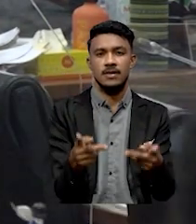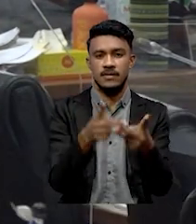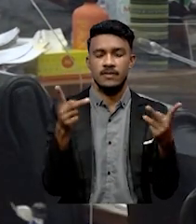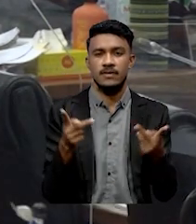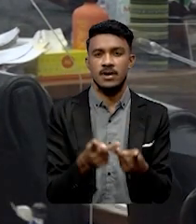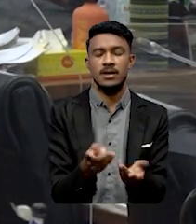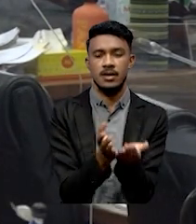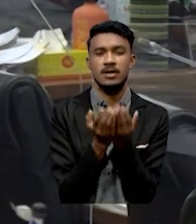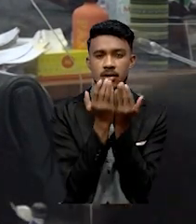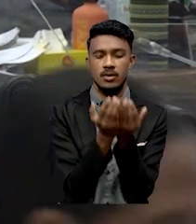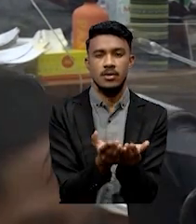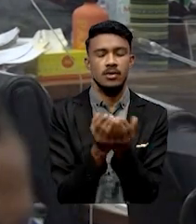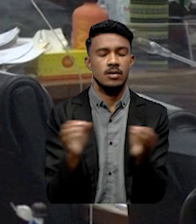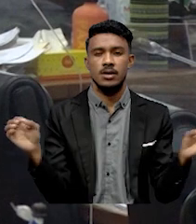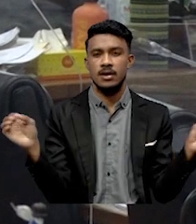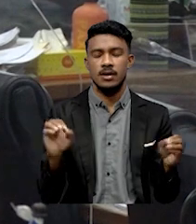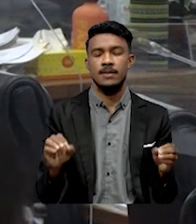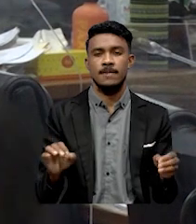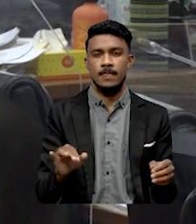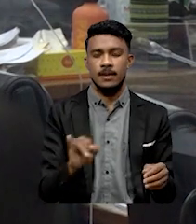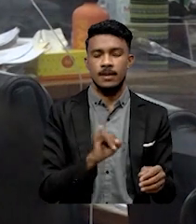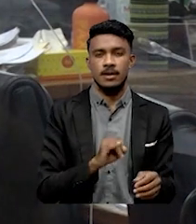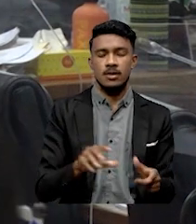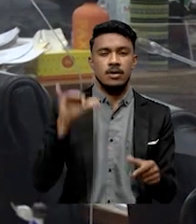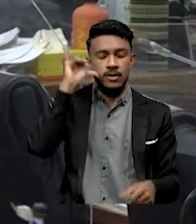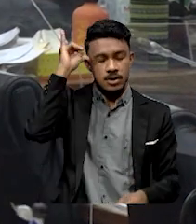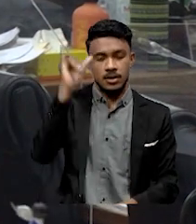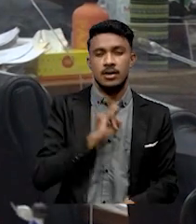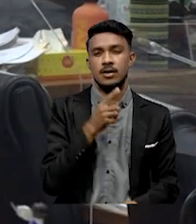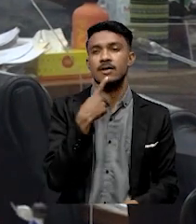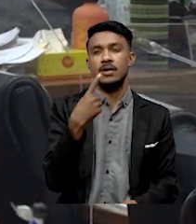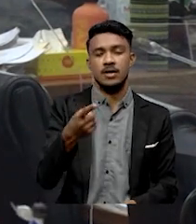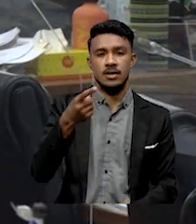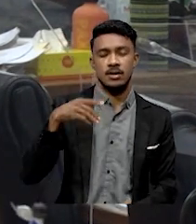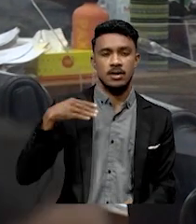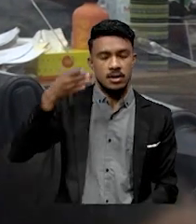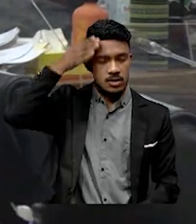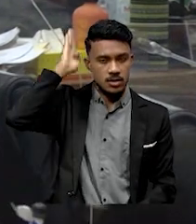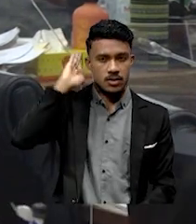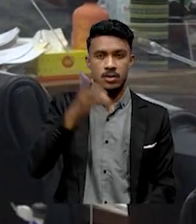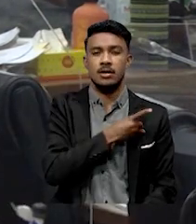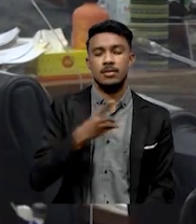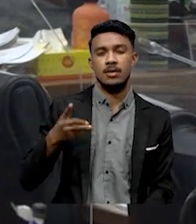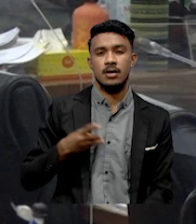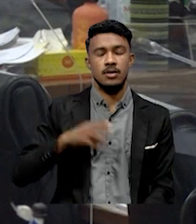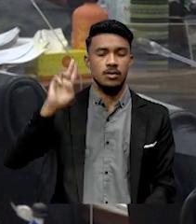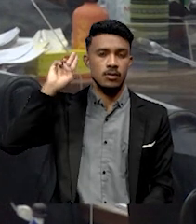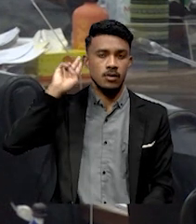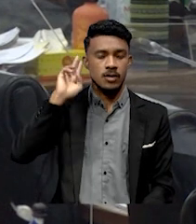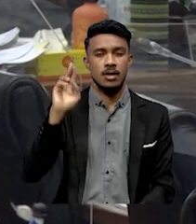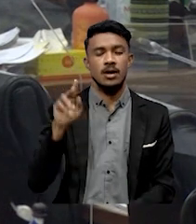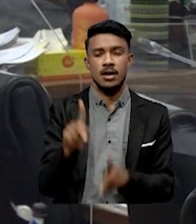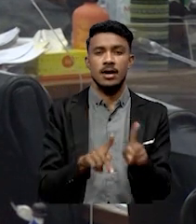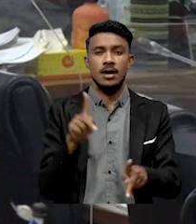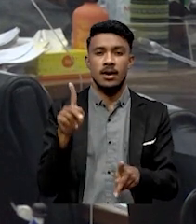ma lori ro la hatene. A ide ne ma hose ka watete. Siara siara deputado, se ro ne lori e ma lori la